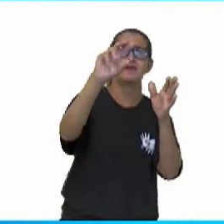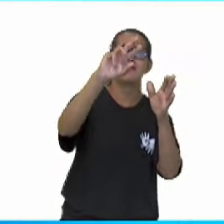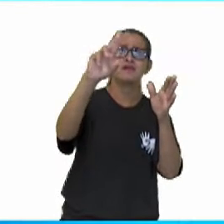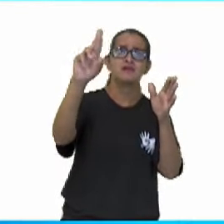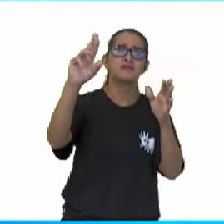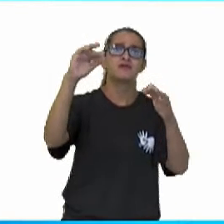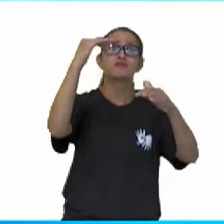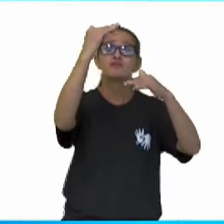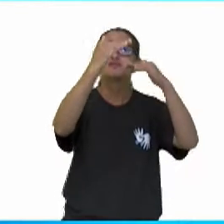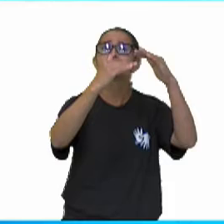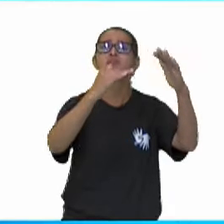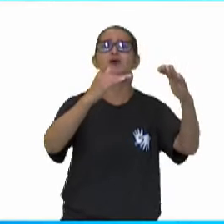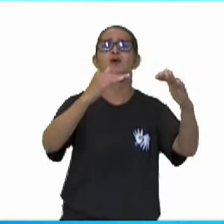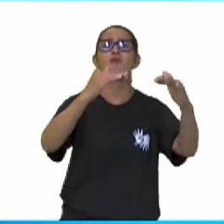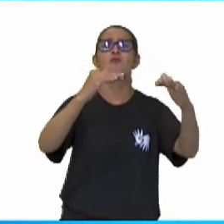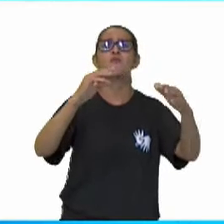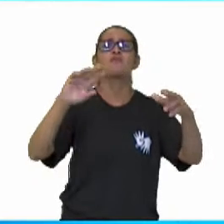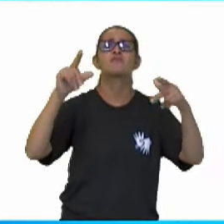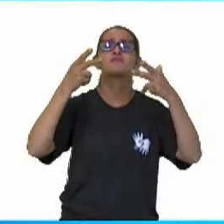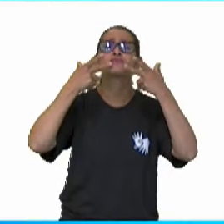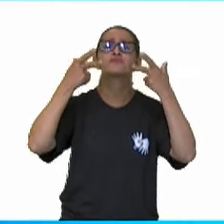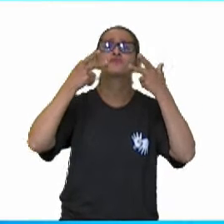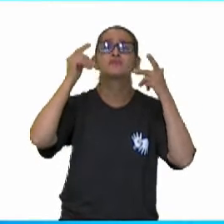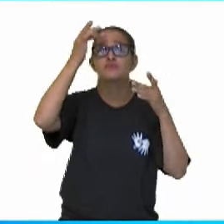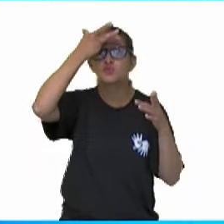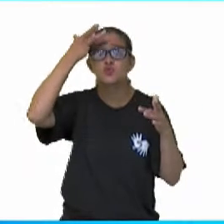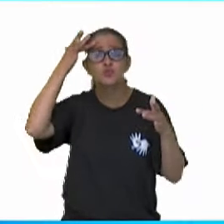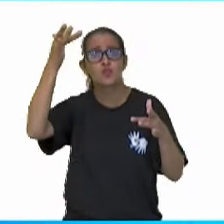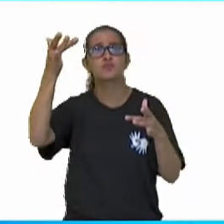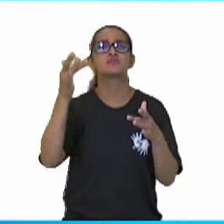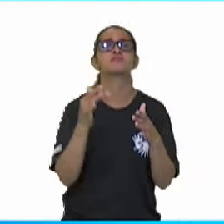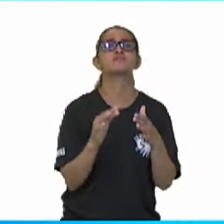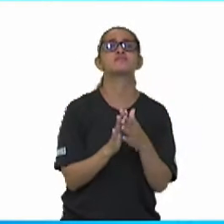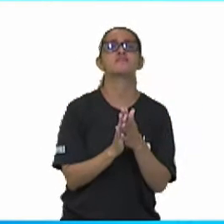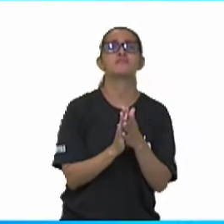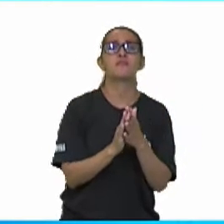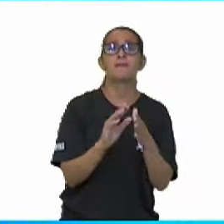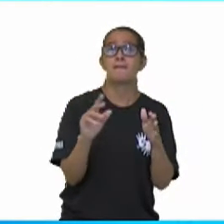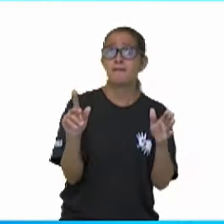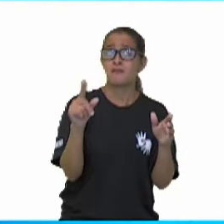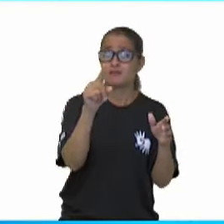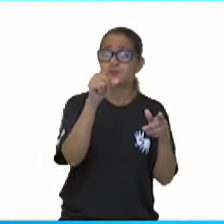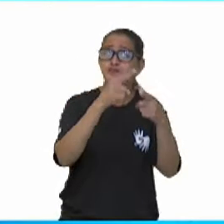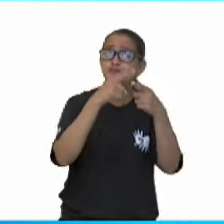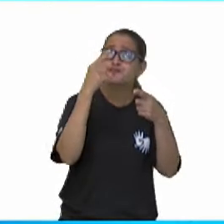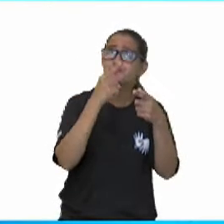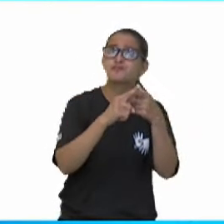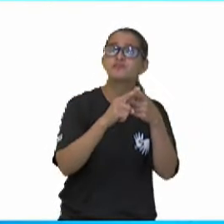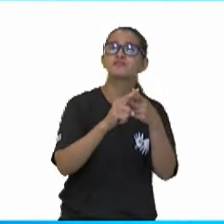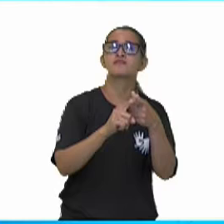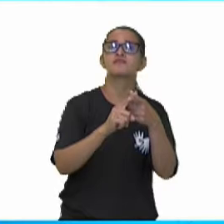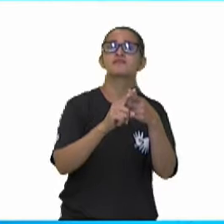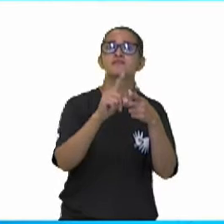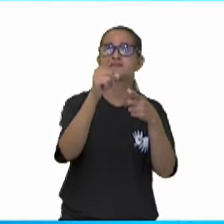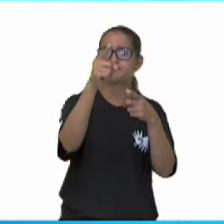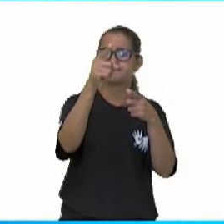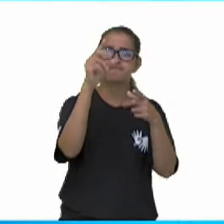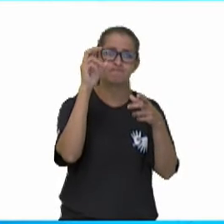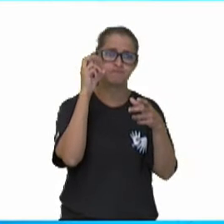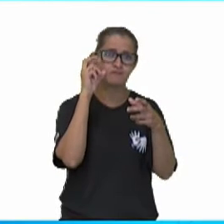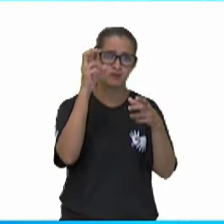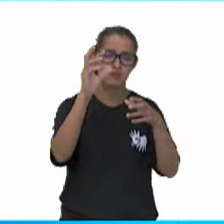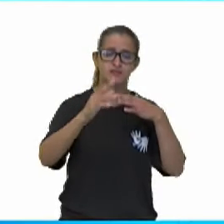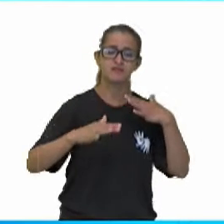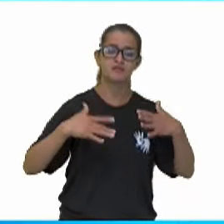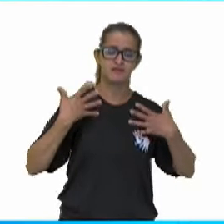popular. Rap é uma música que, como poema, possui estilo, coerência e coesão.